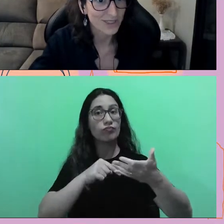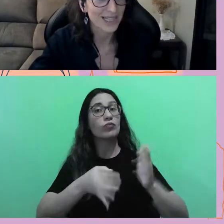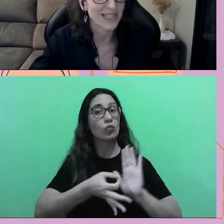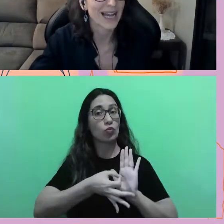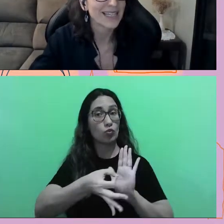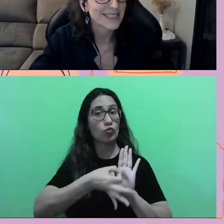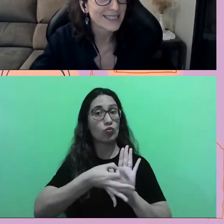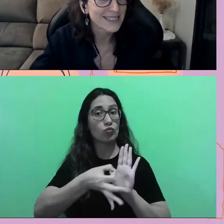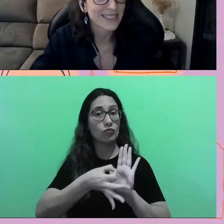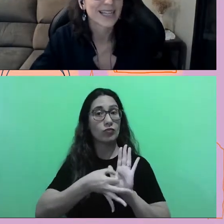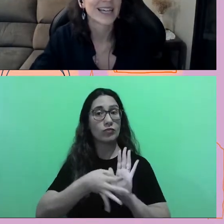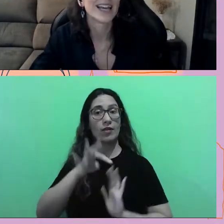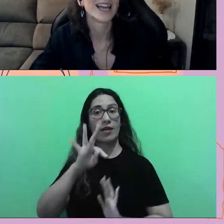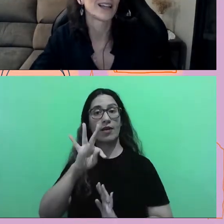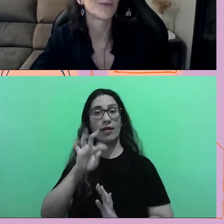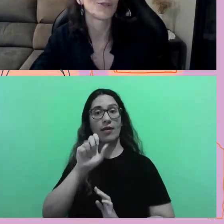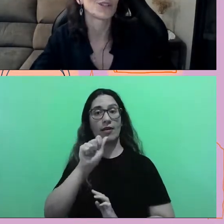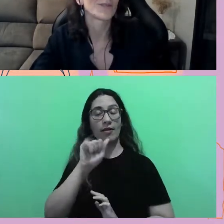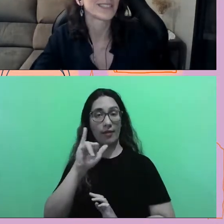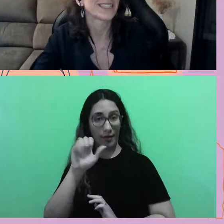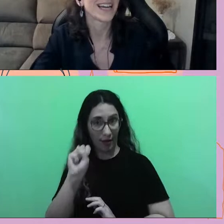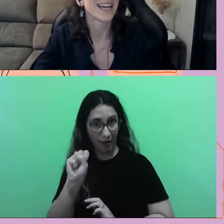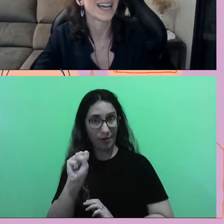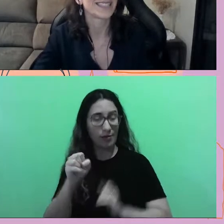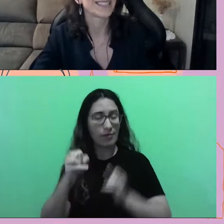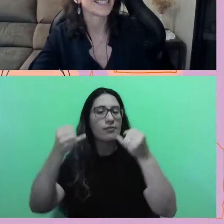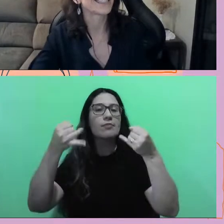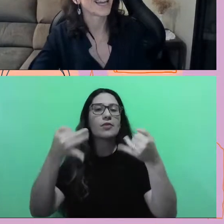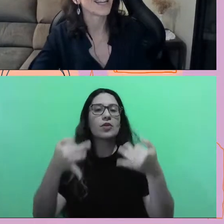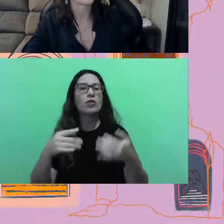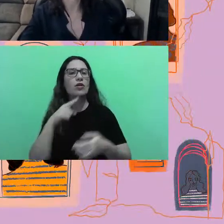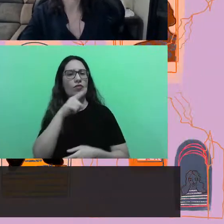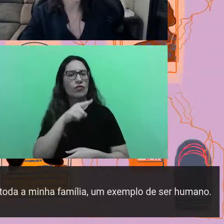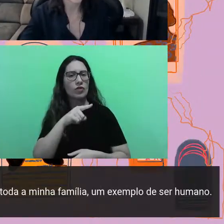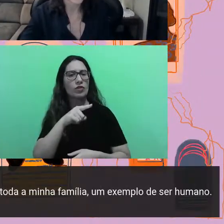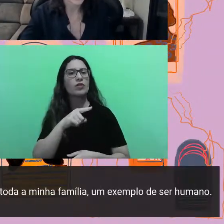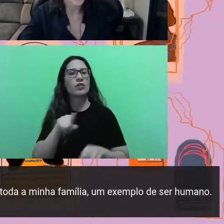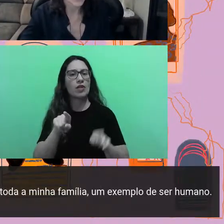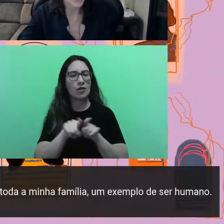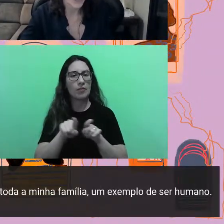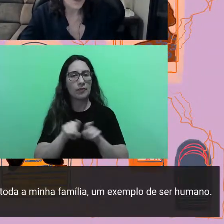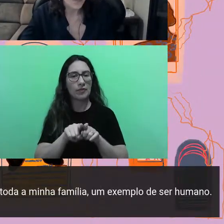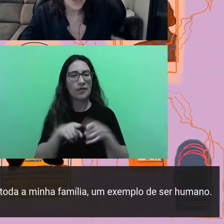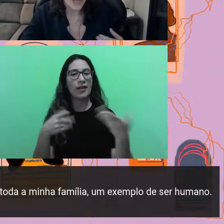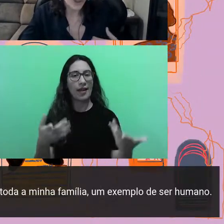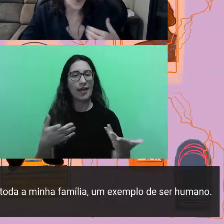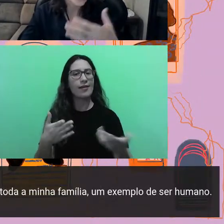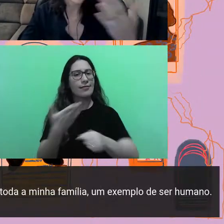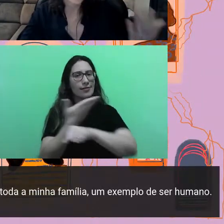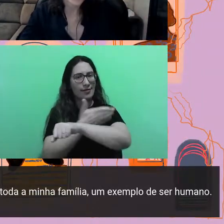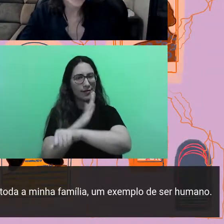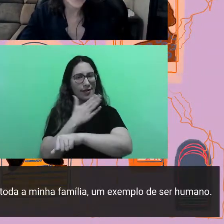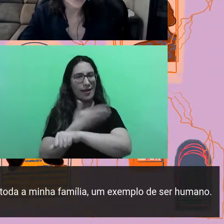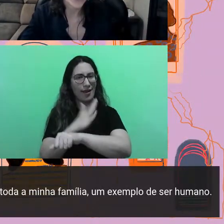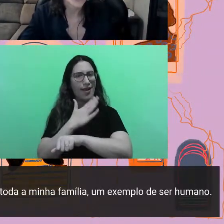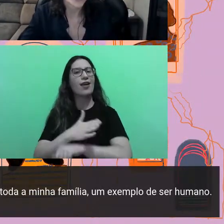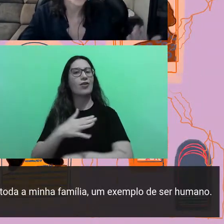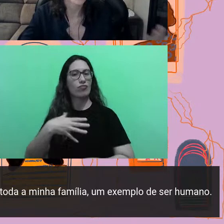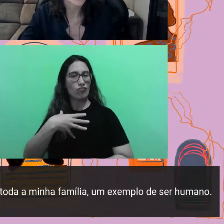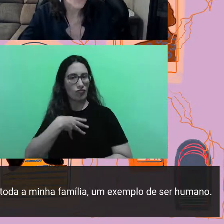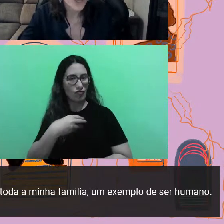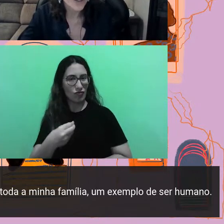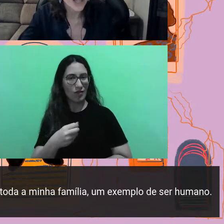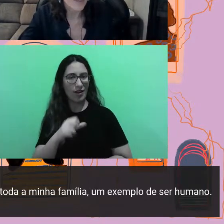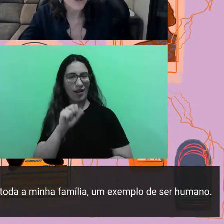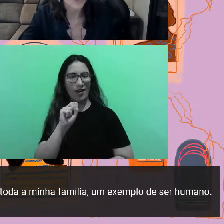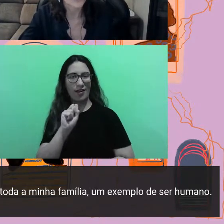comentário da Thaís. Ela falou que você é sensei do filho dela e que toda a família dela te